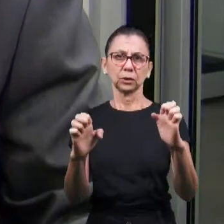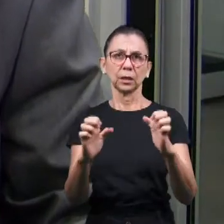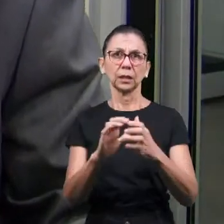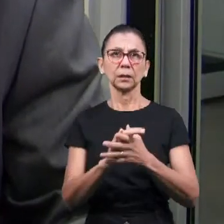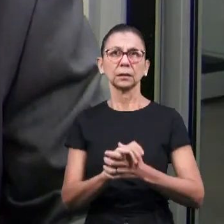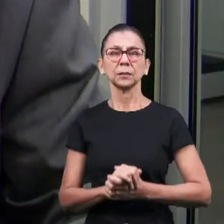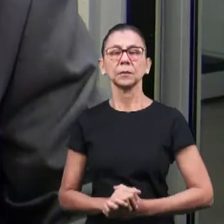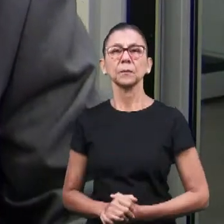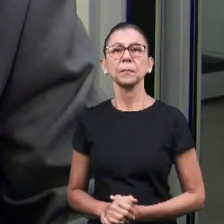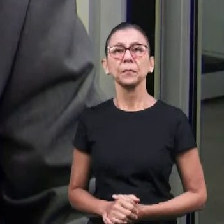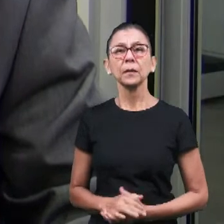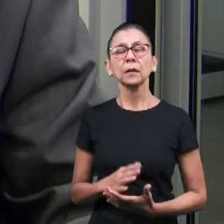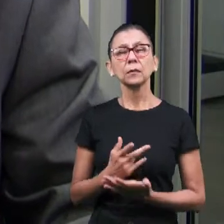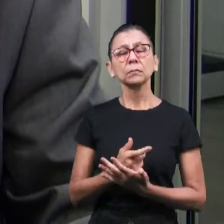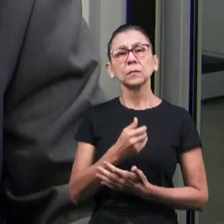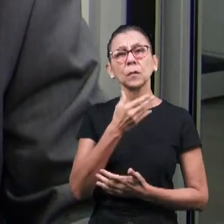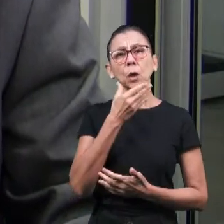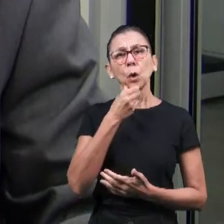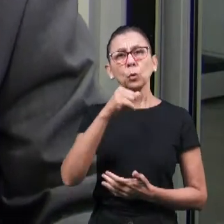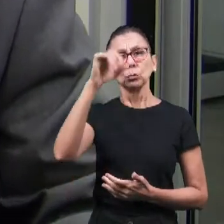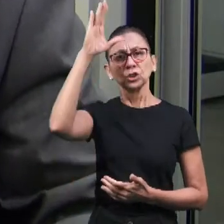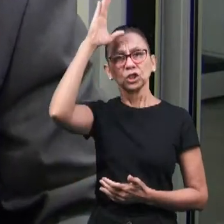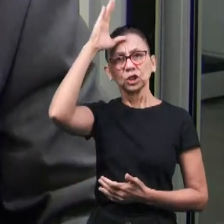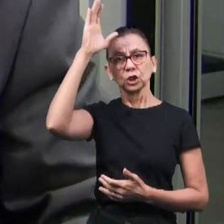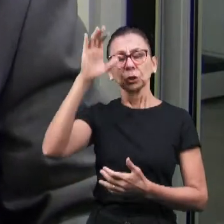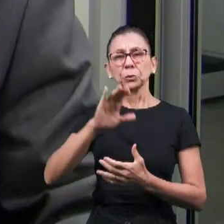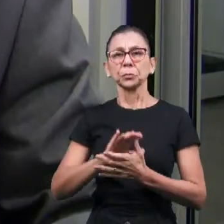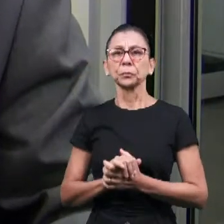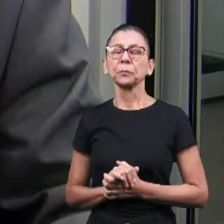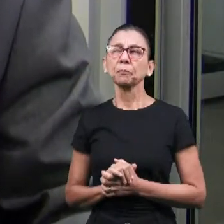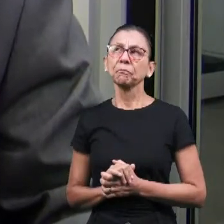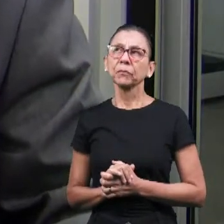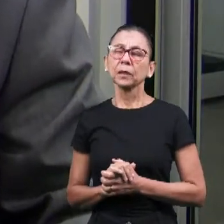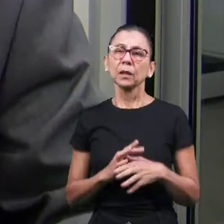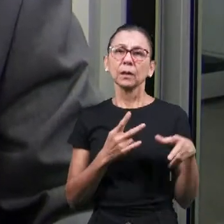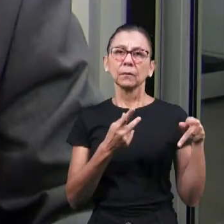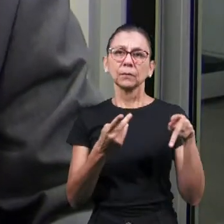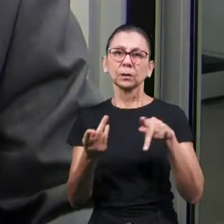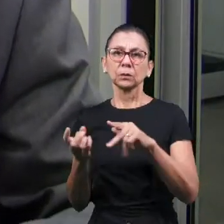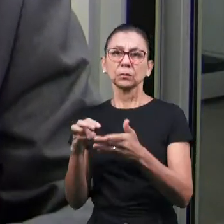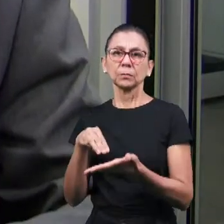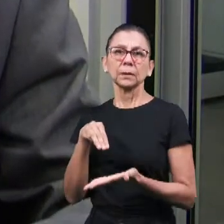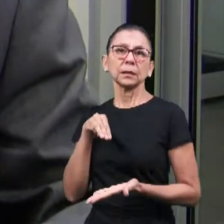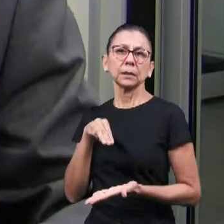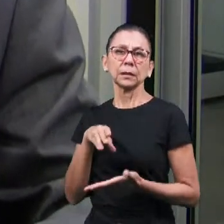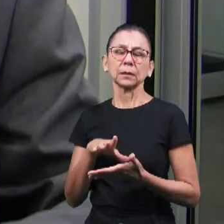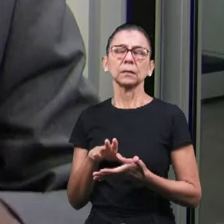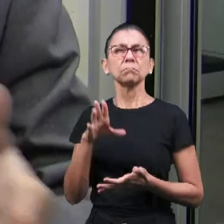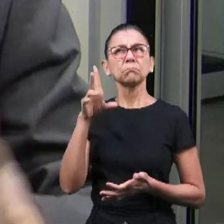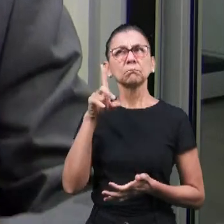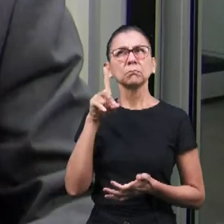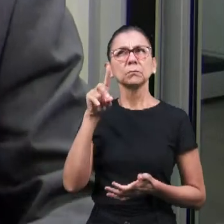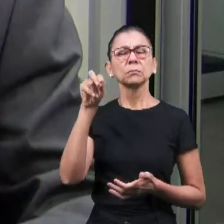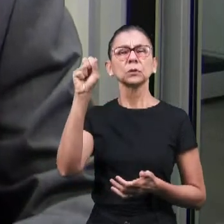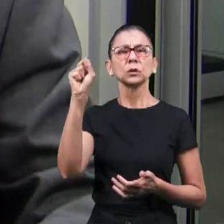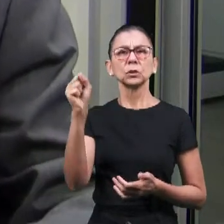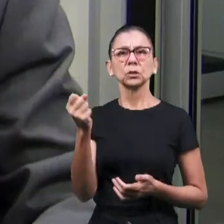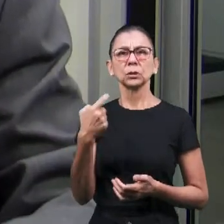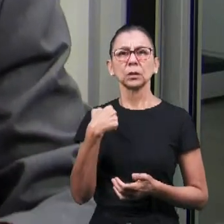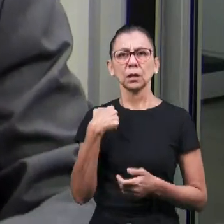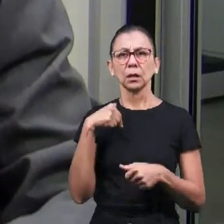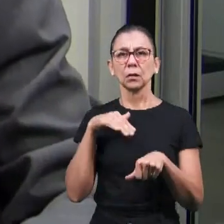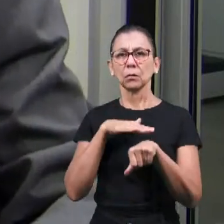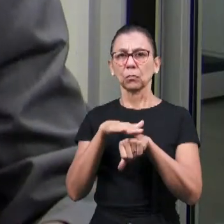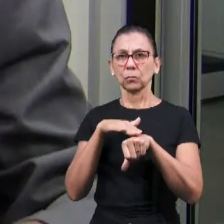veio para Maranata. E um dia conversando, uma das experiências foi um dia conversando com meu primo, ele já era da igreja,